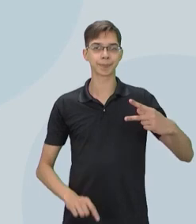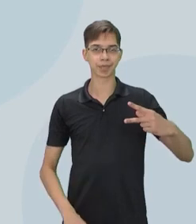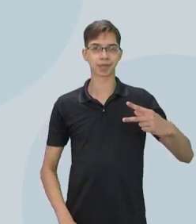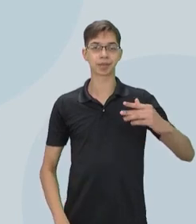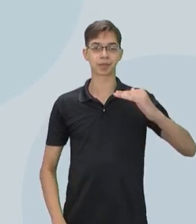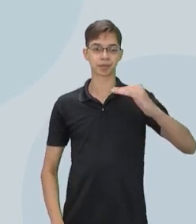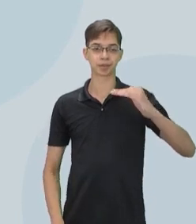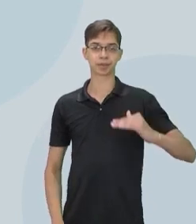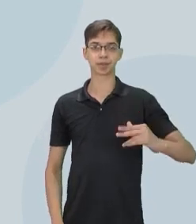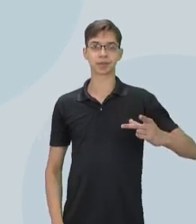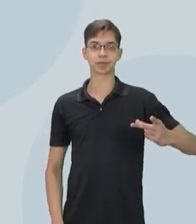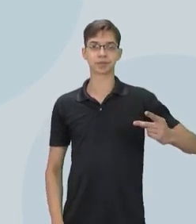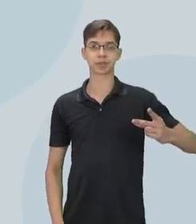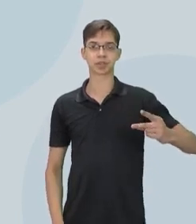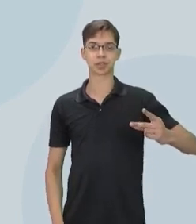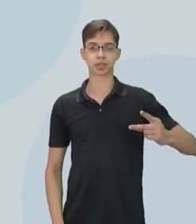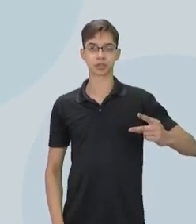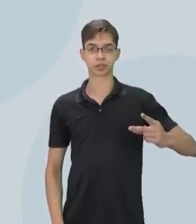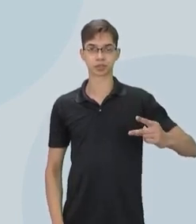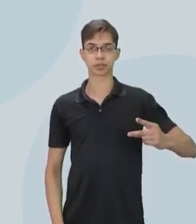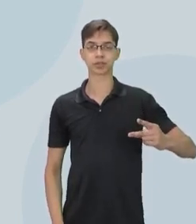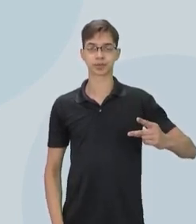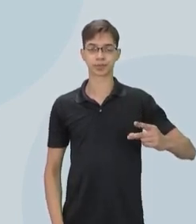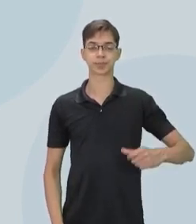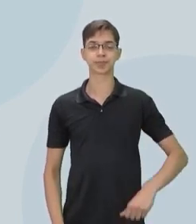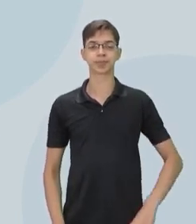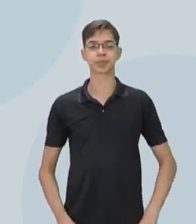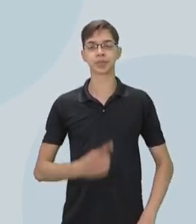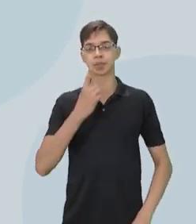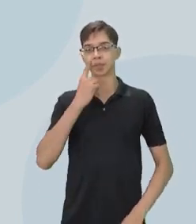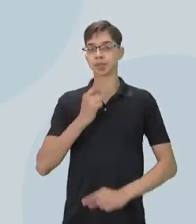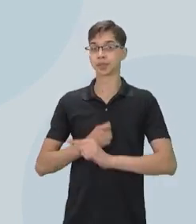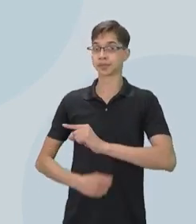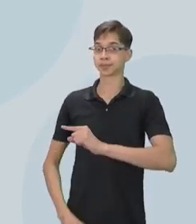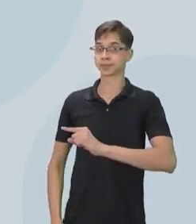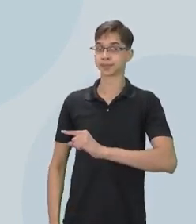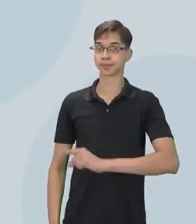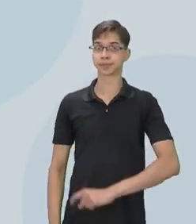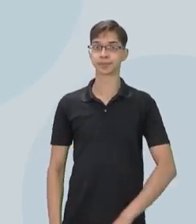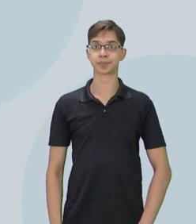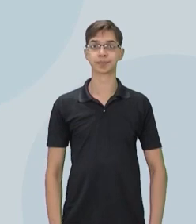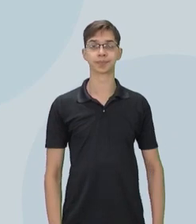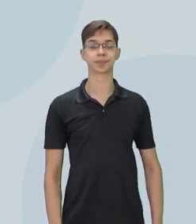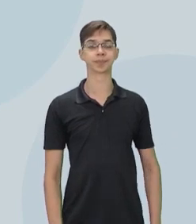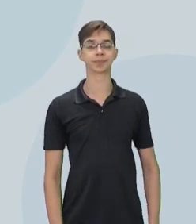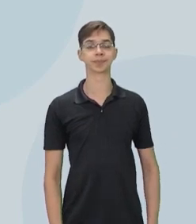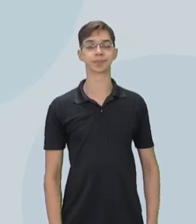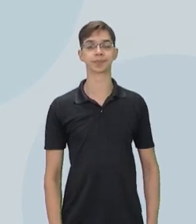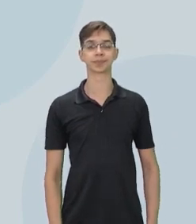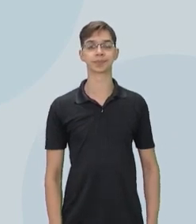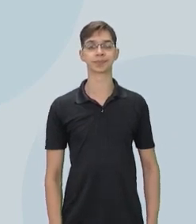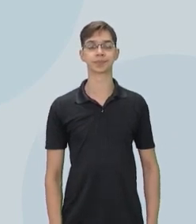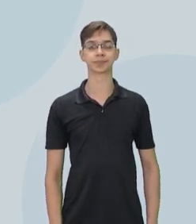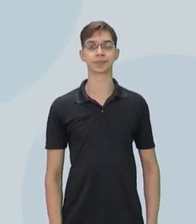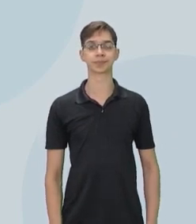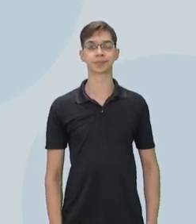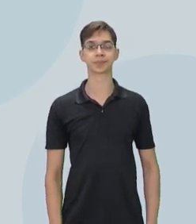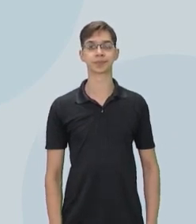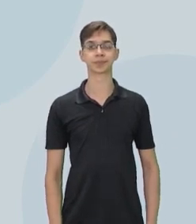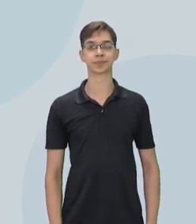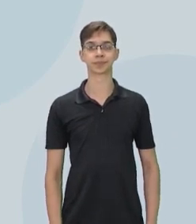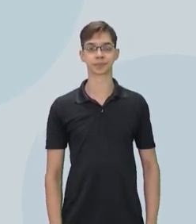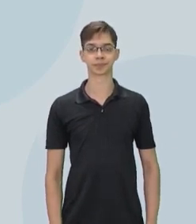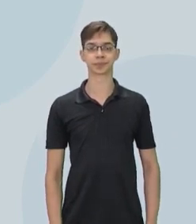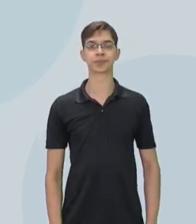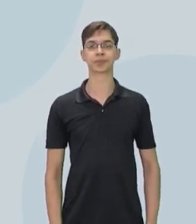da Q. Então, eu vou fazer esse daqui com esse e esse com esse.